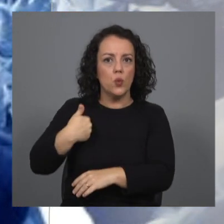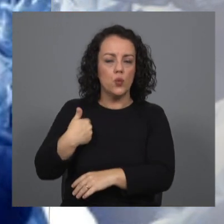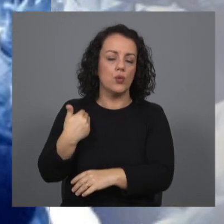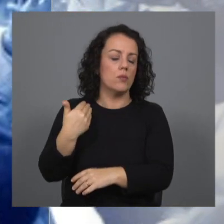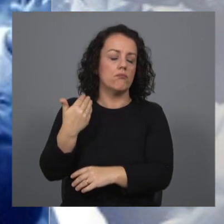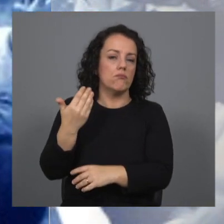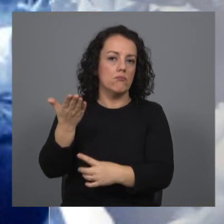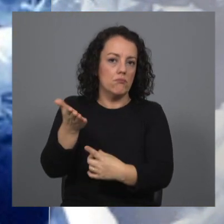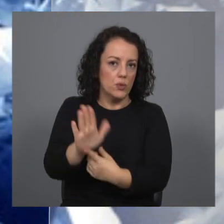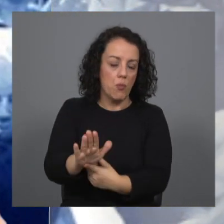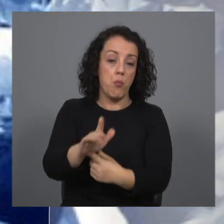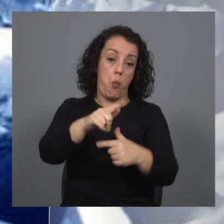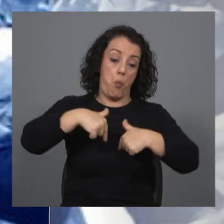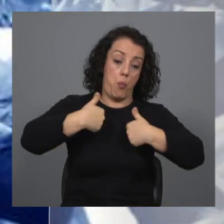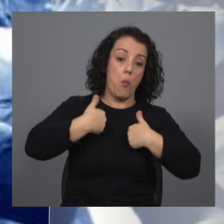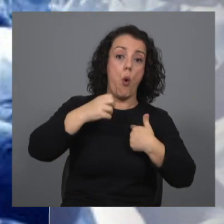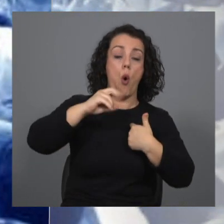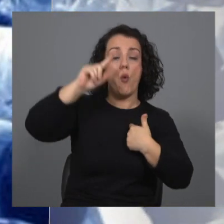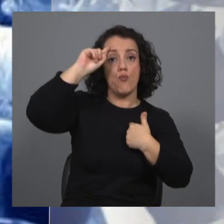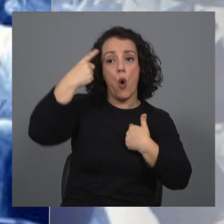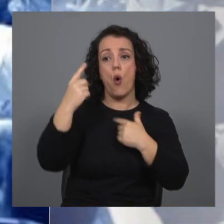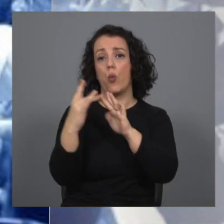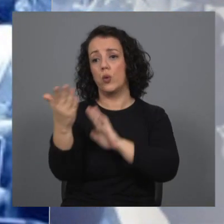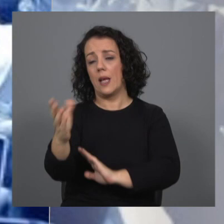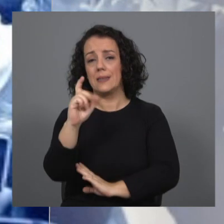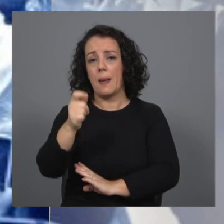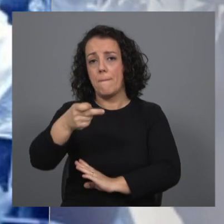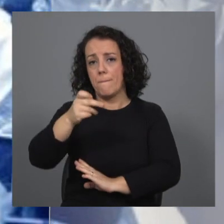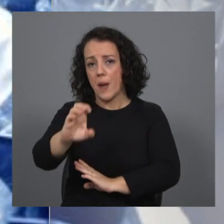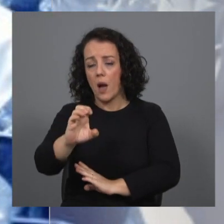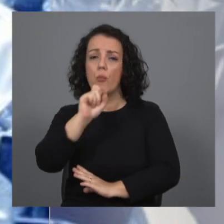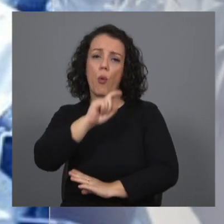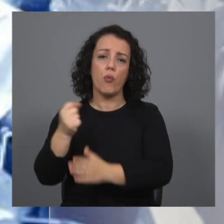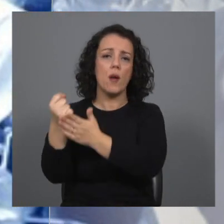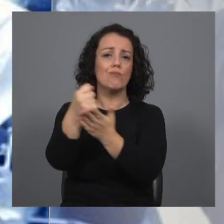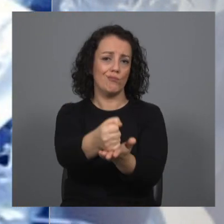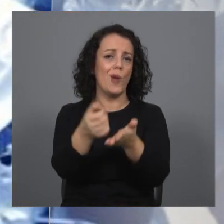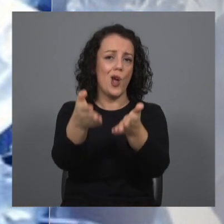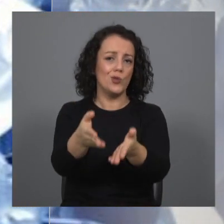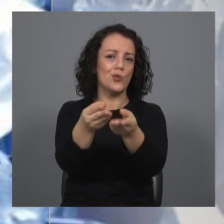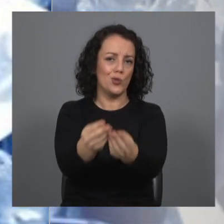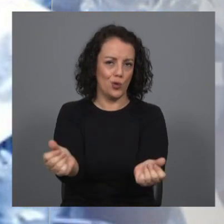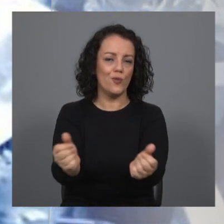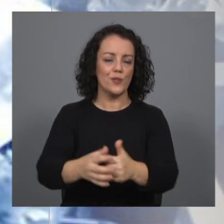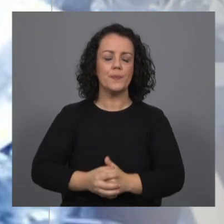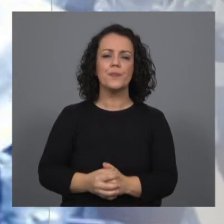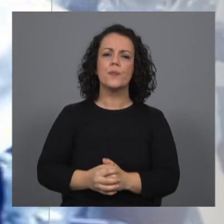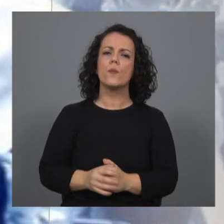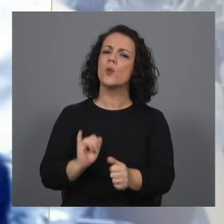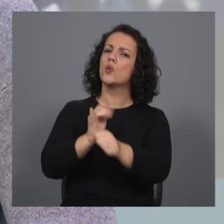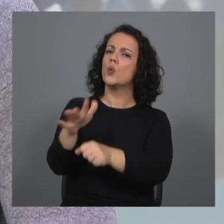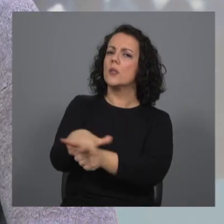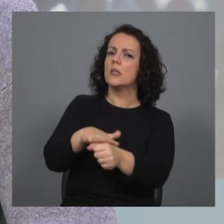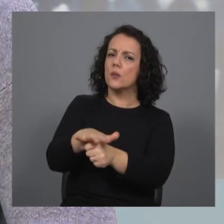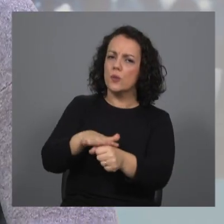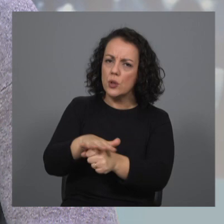que através, ou pessoalmente, ou através de organizações como o CEPAC, podem ajudar a resolver. Uma outra situação que acredito que